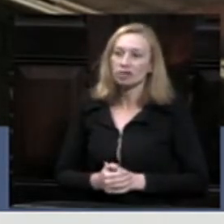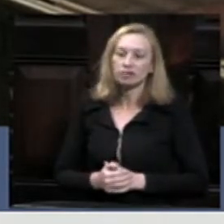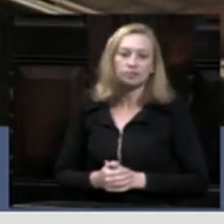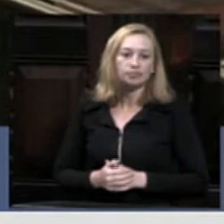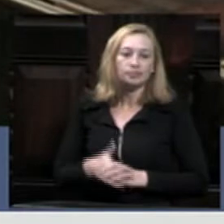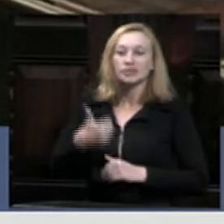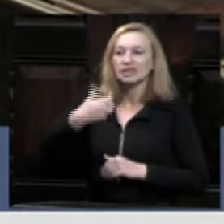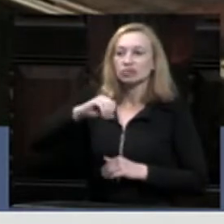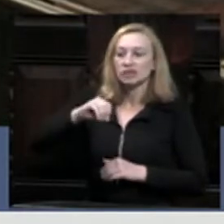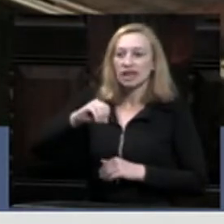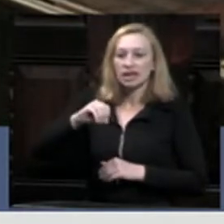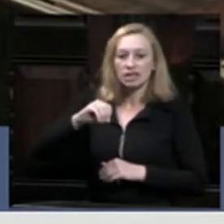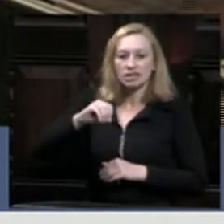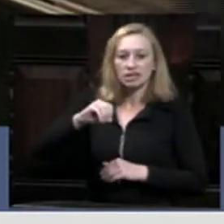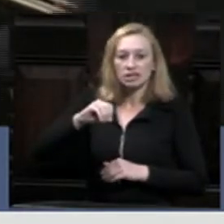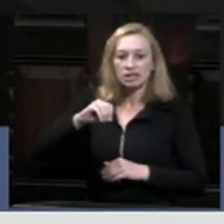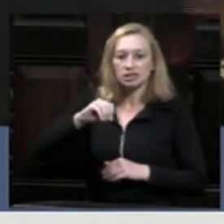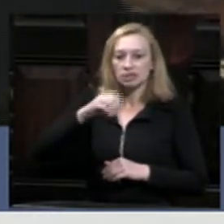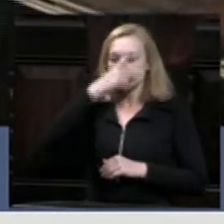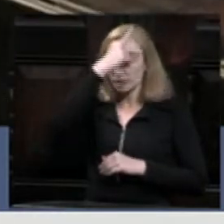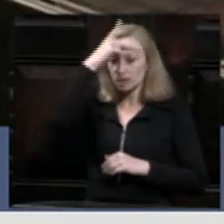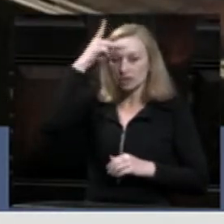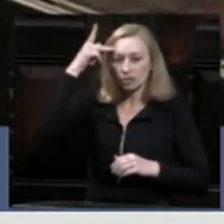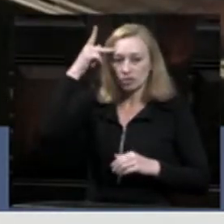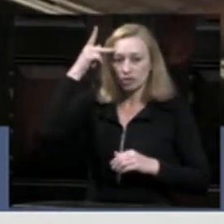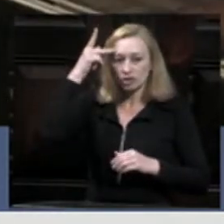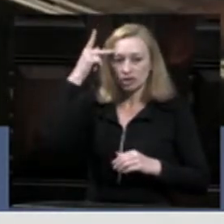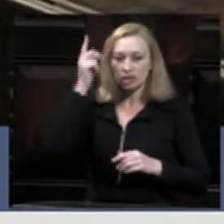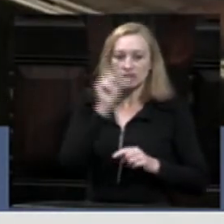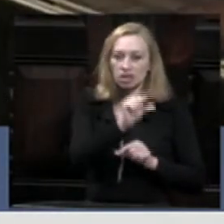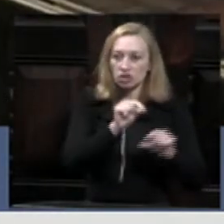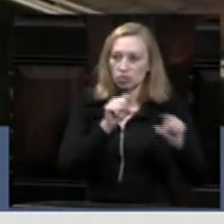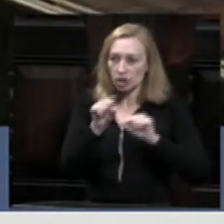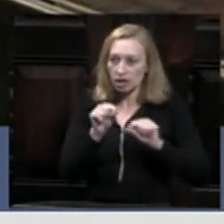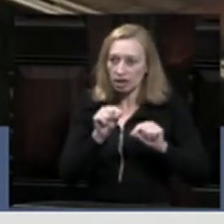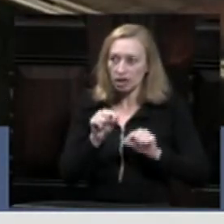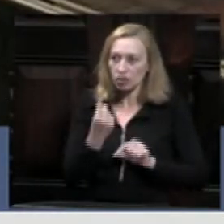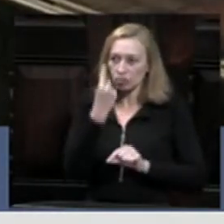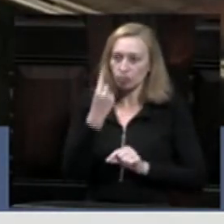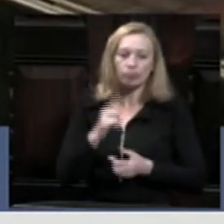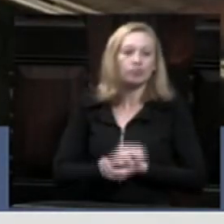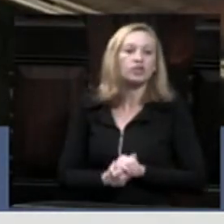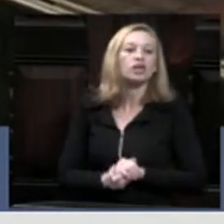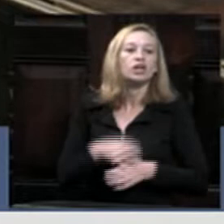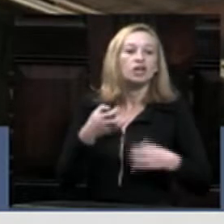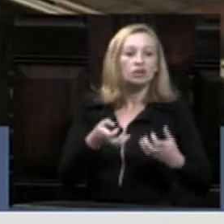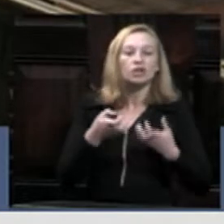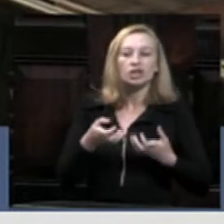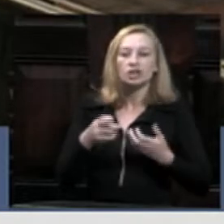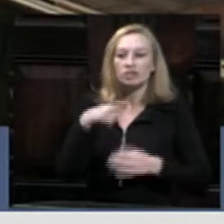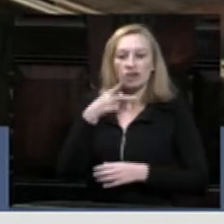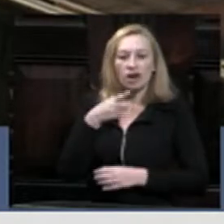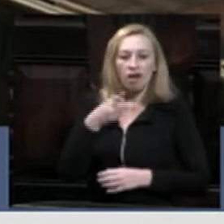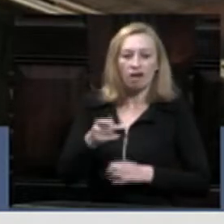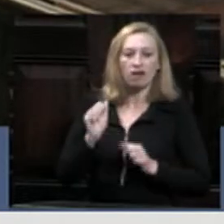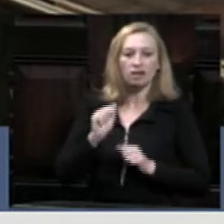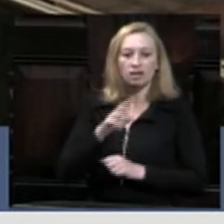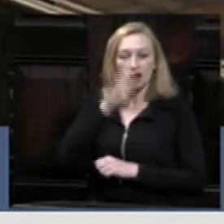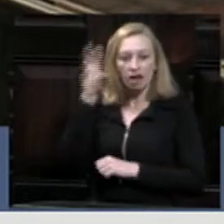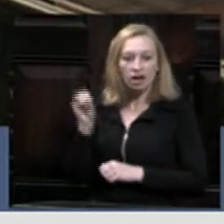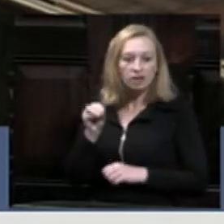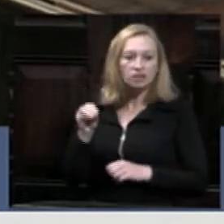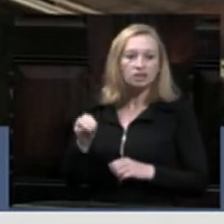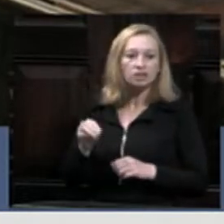10 candidatos e candidatas. Eu queria destacar, de maneira muito clara, que entre os candidatos